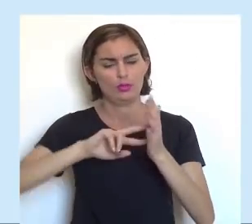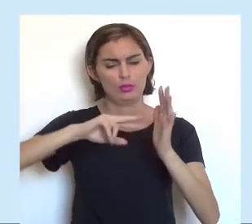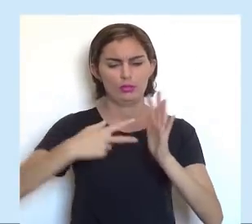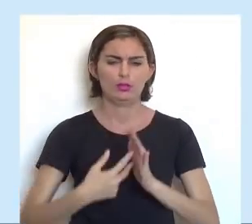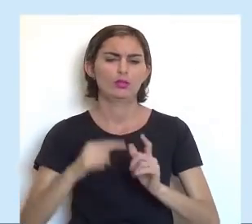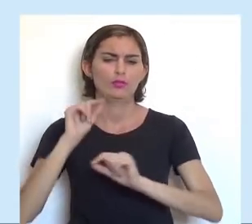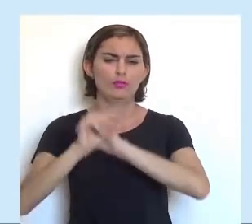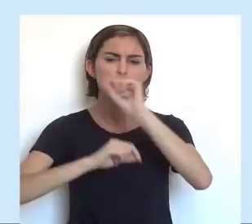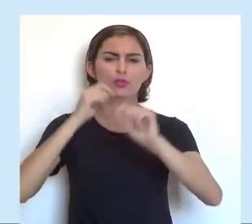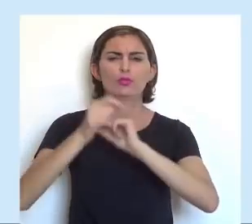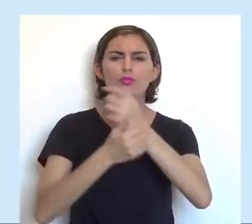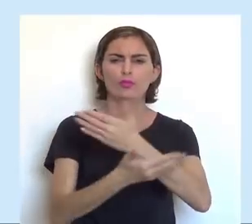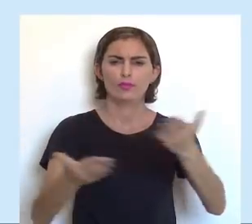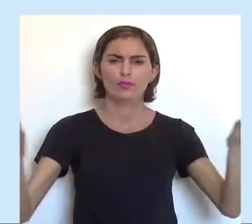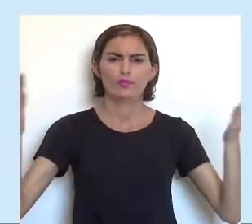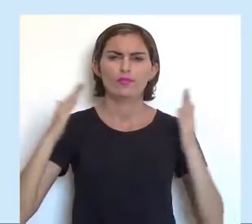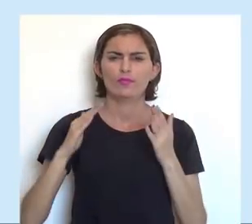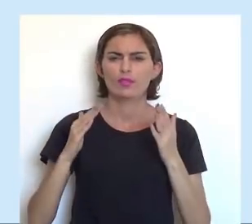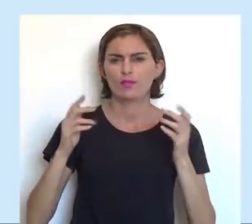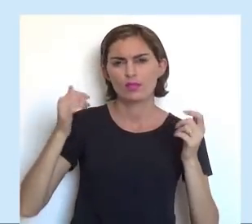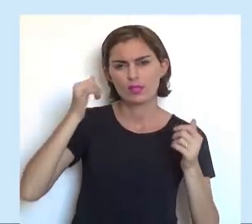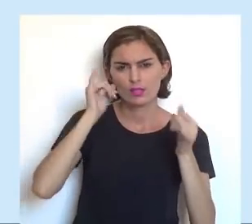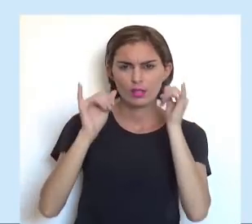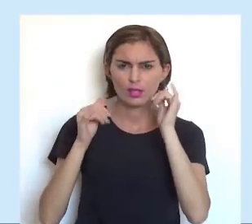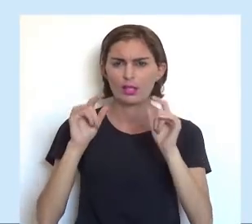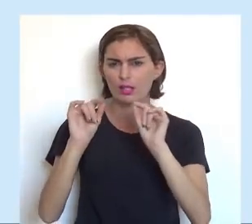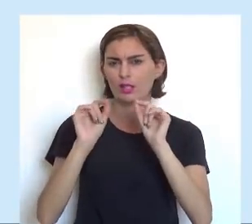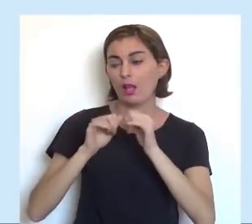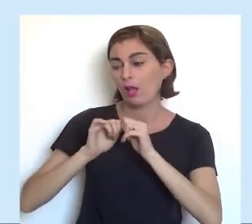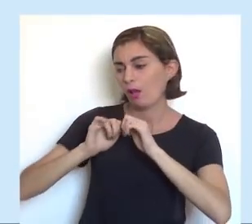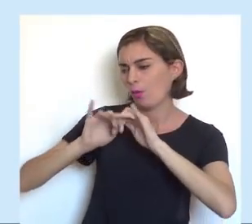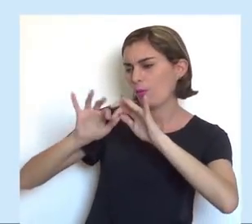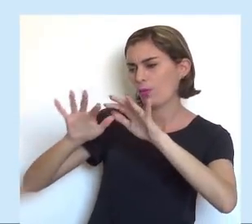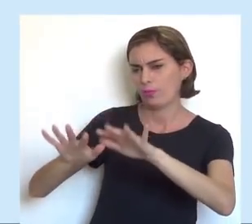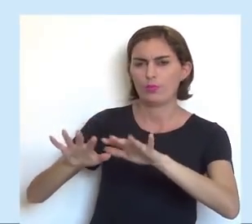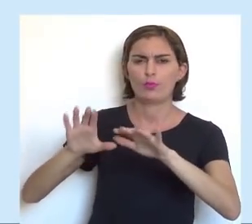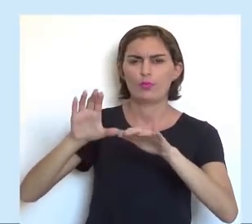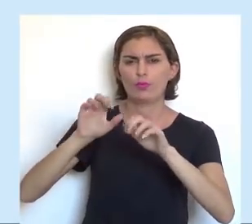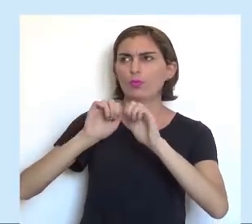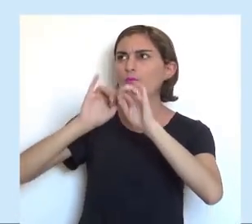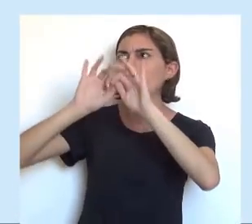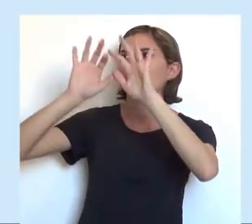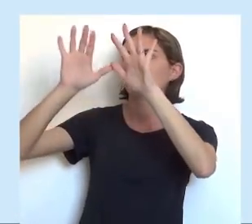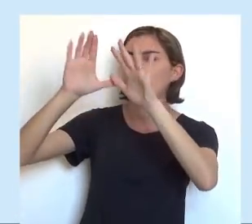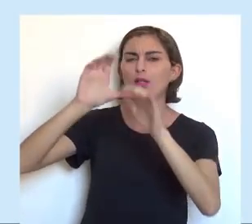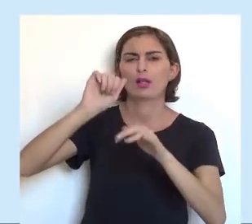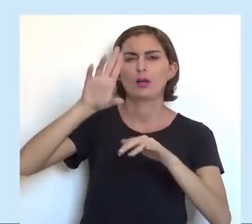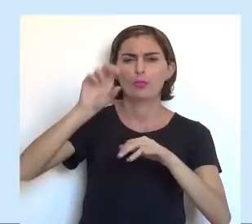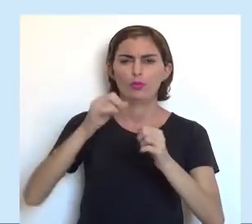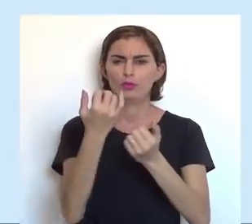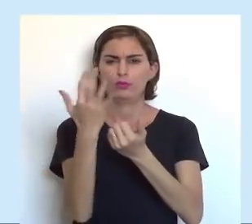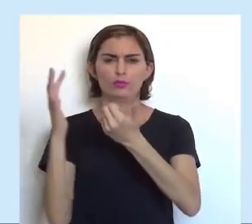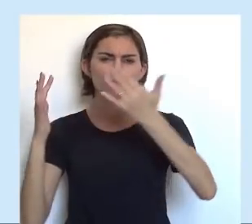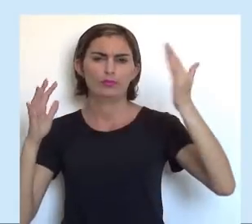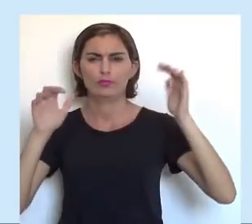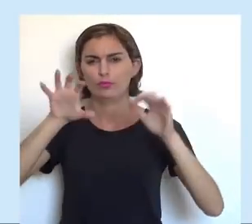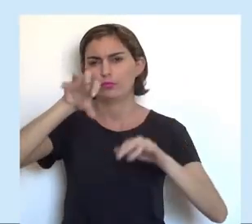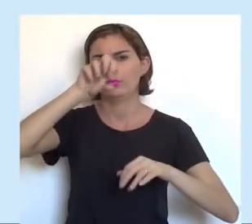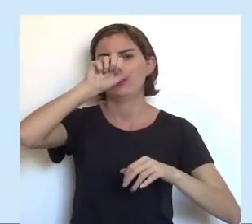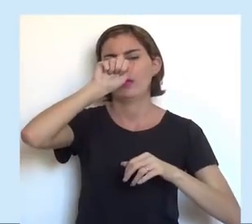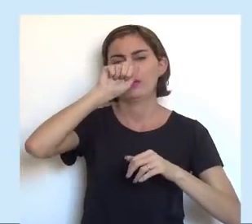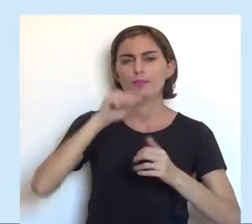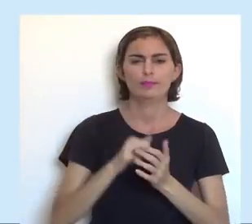Isso significa que você evita de emitir gás carbônico na natureza e no